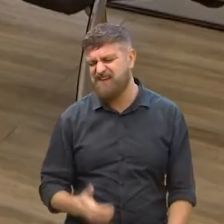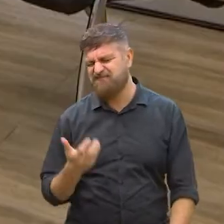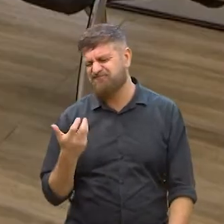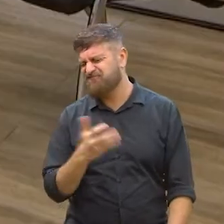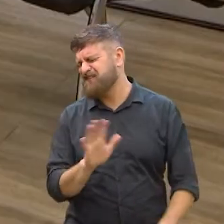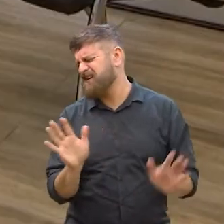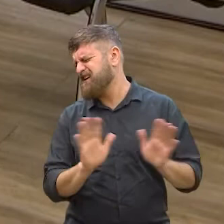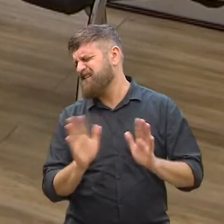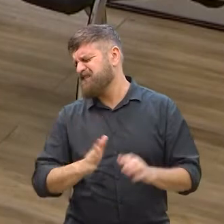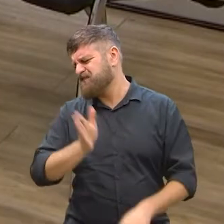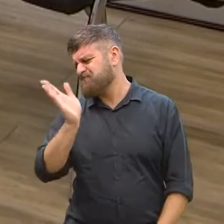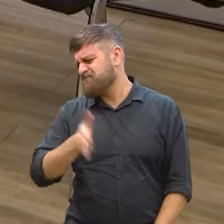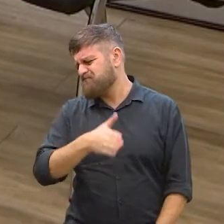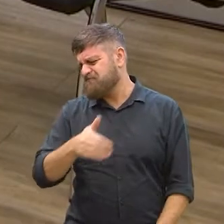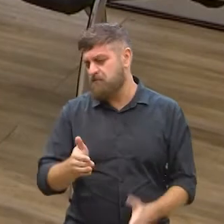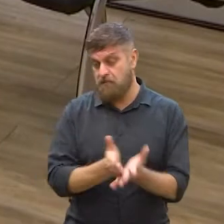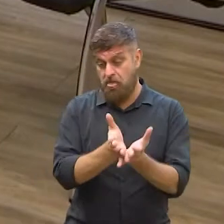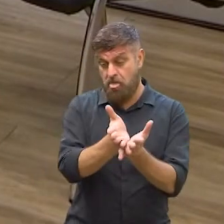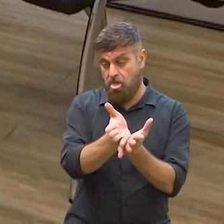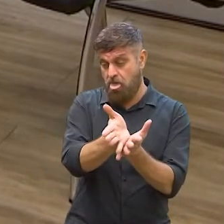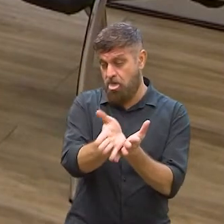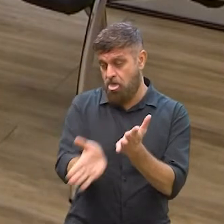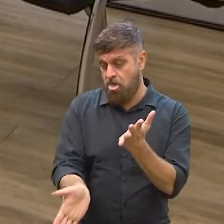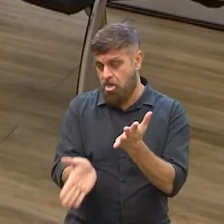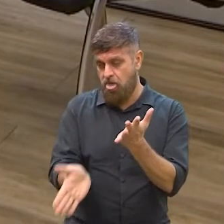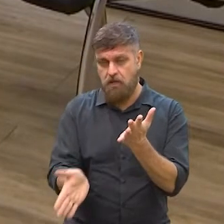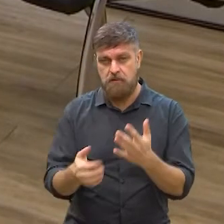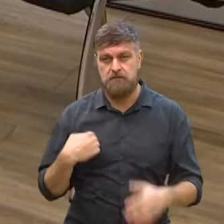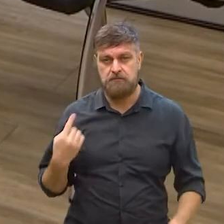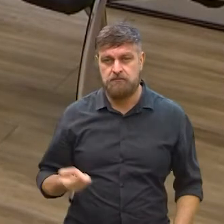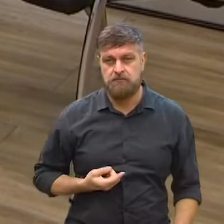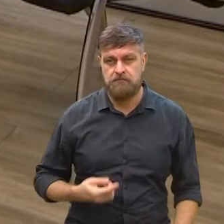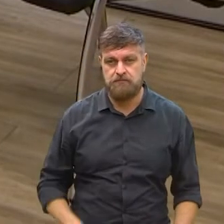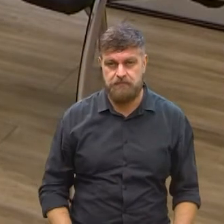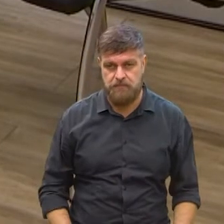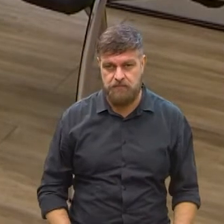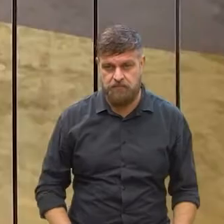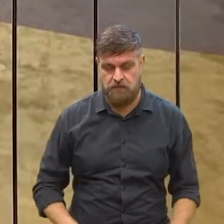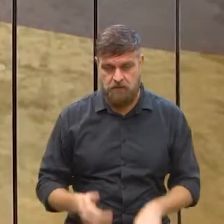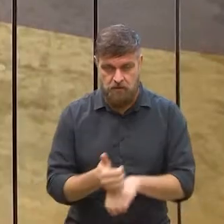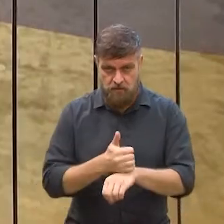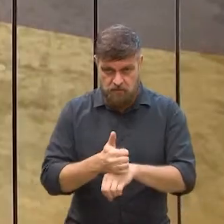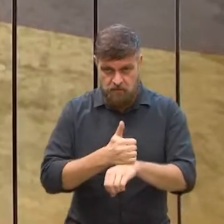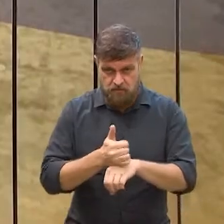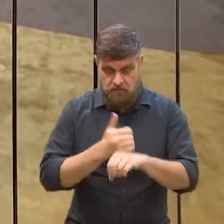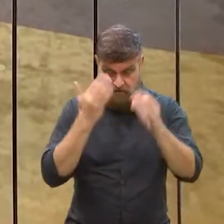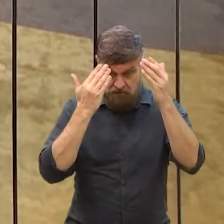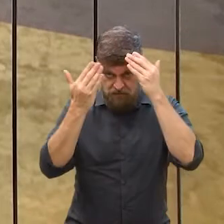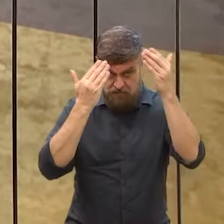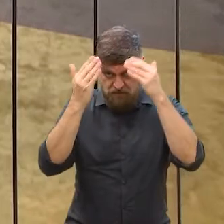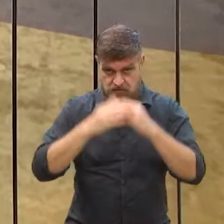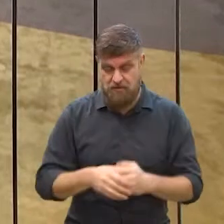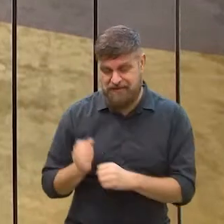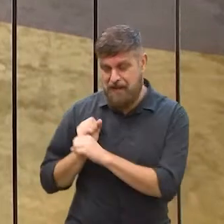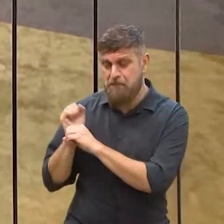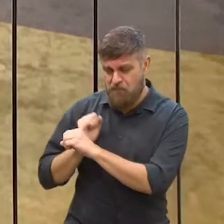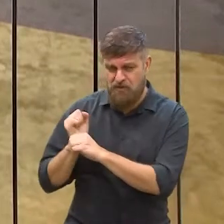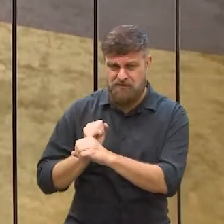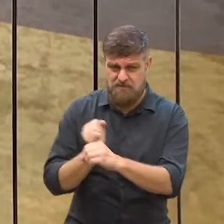que se perde às vezes diante. Eu adoraria, como profissional especializada, na qual sou, né, há tantos anos